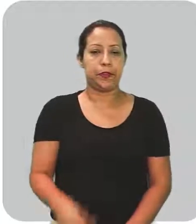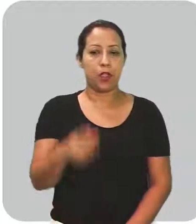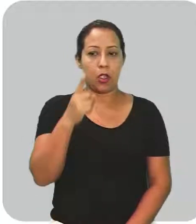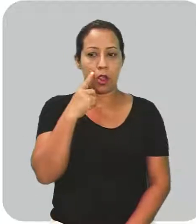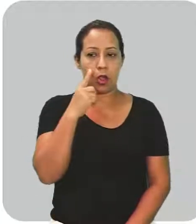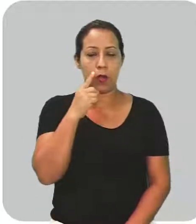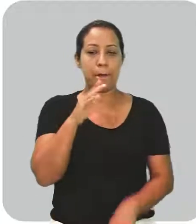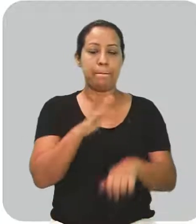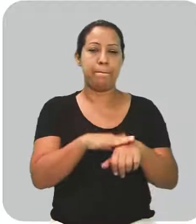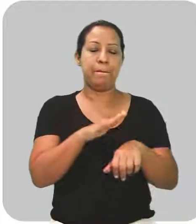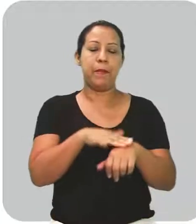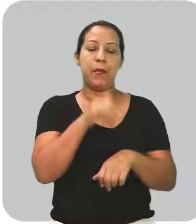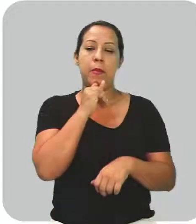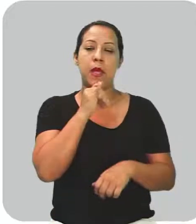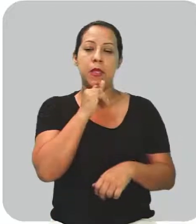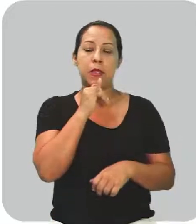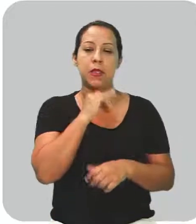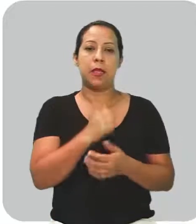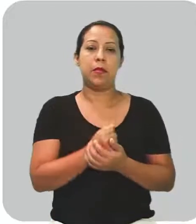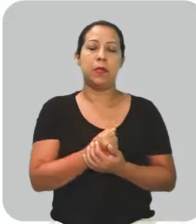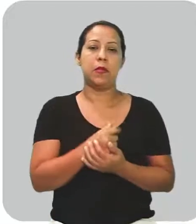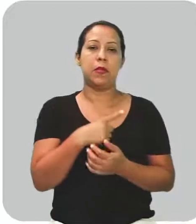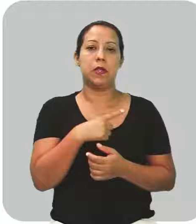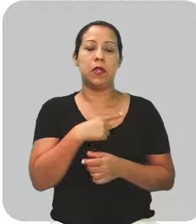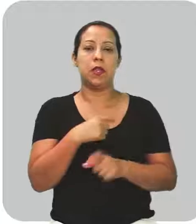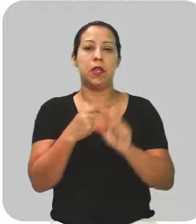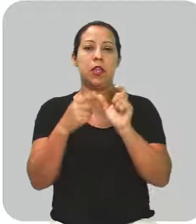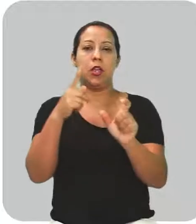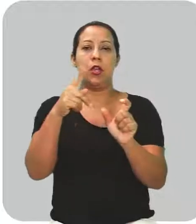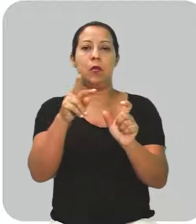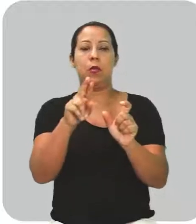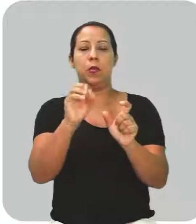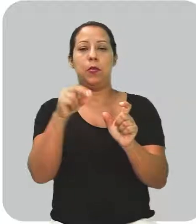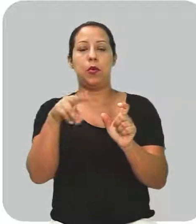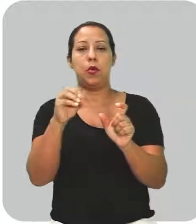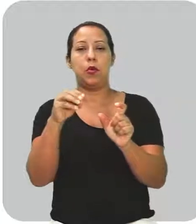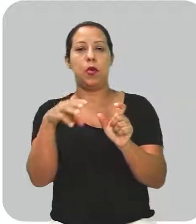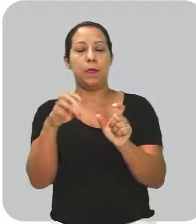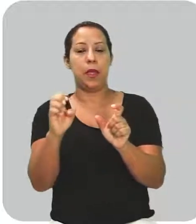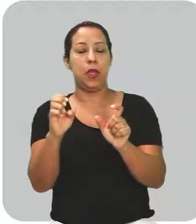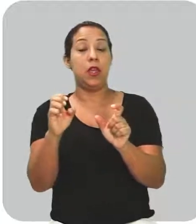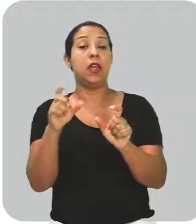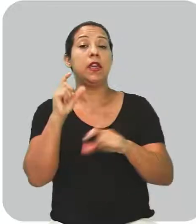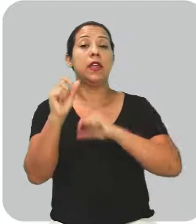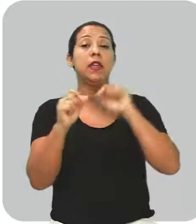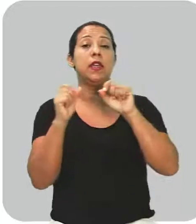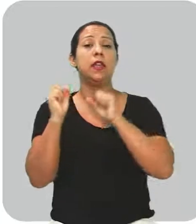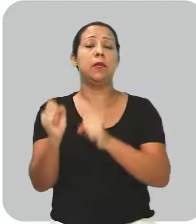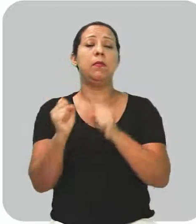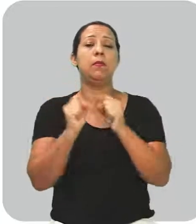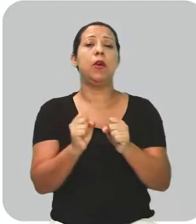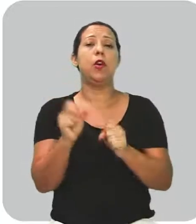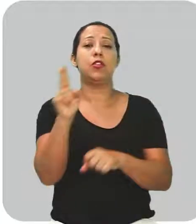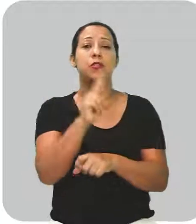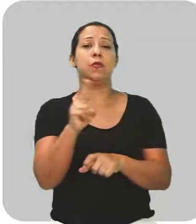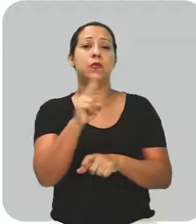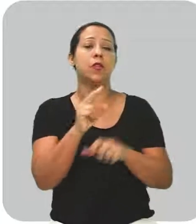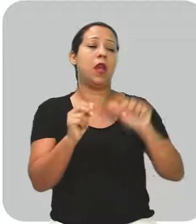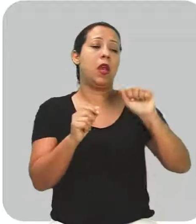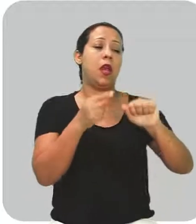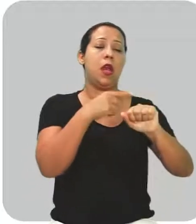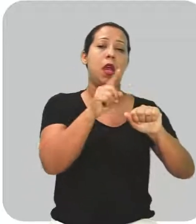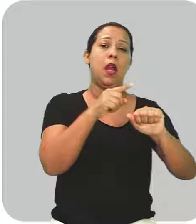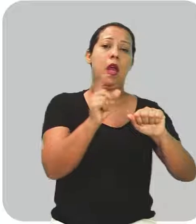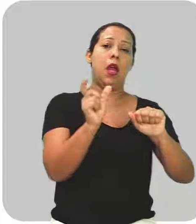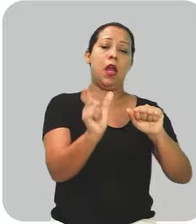ocorre crase diante dos pronomes, né? Que eles podem ser identificados aí pelo método da troca também. Nós vamos trocar pela